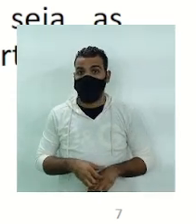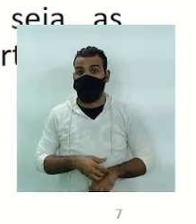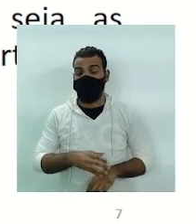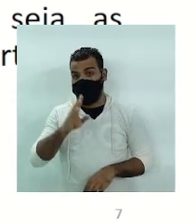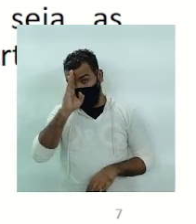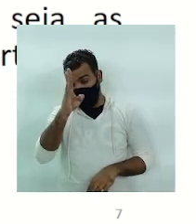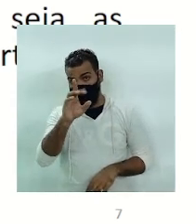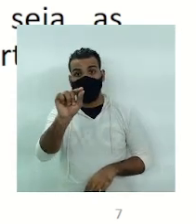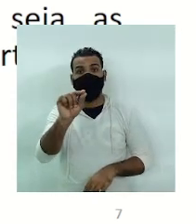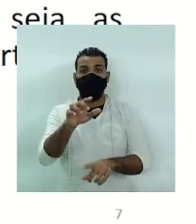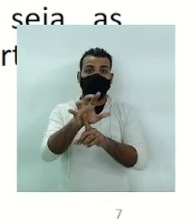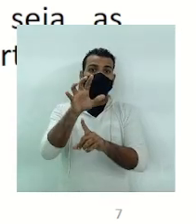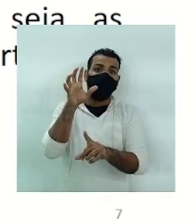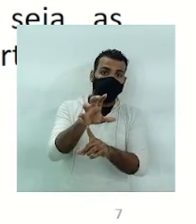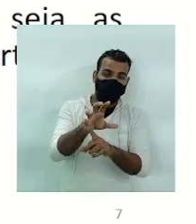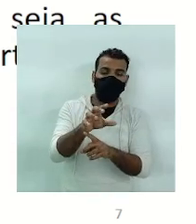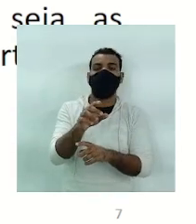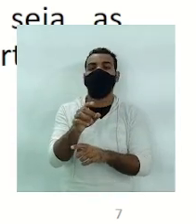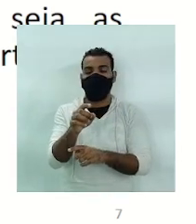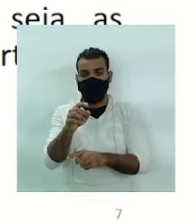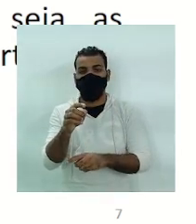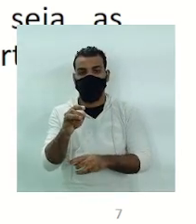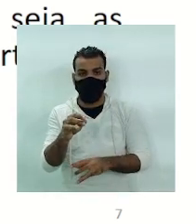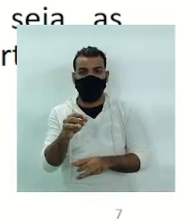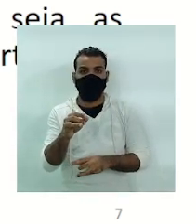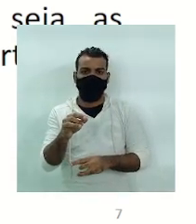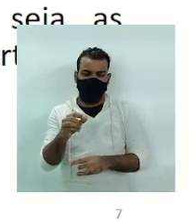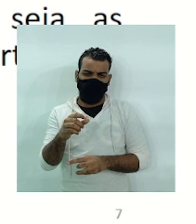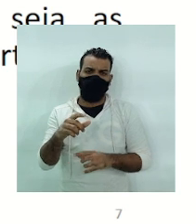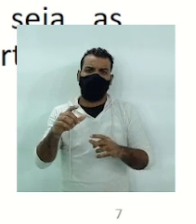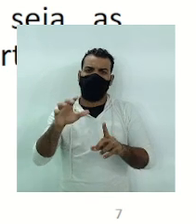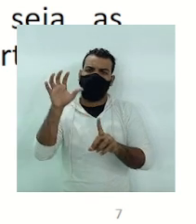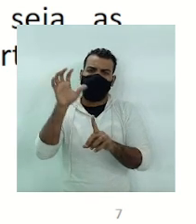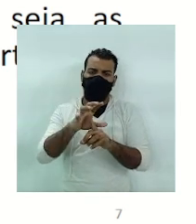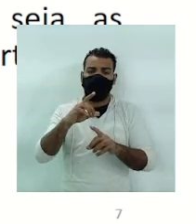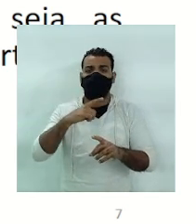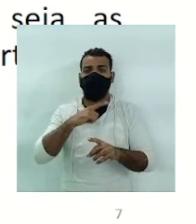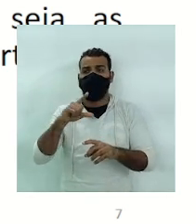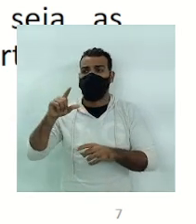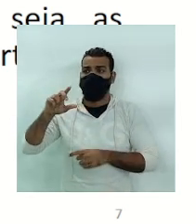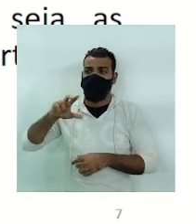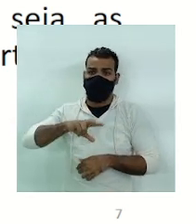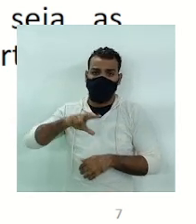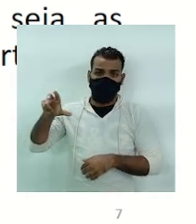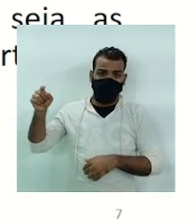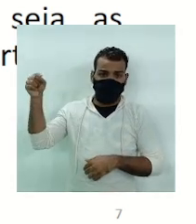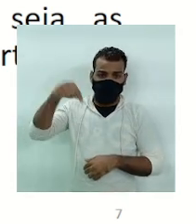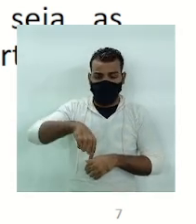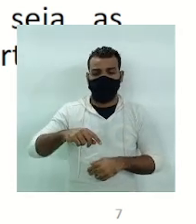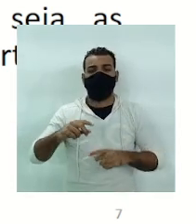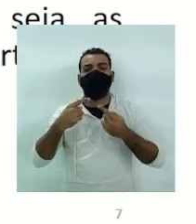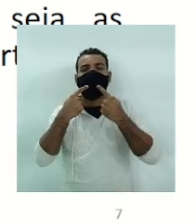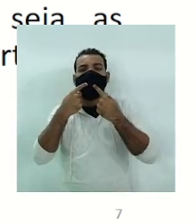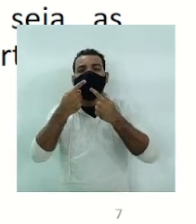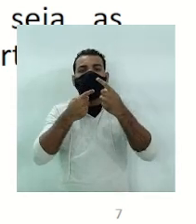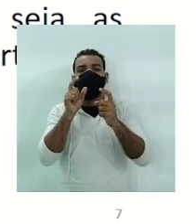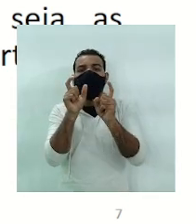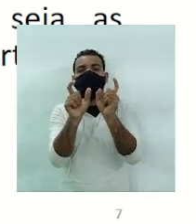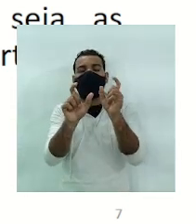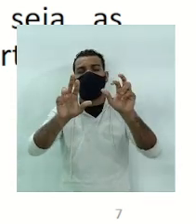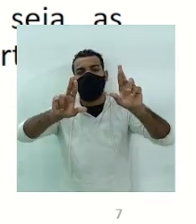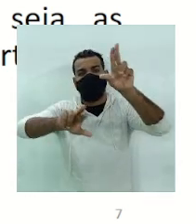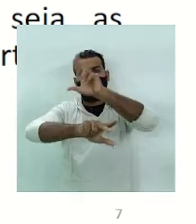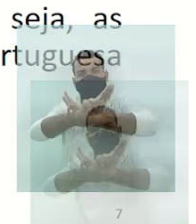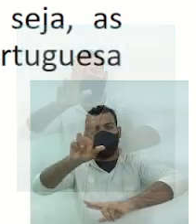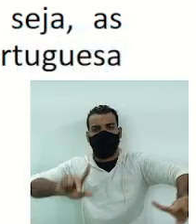na influência identitária, linguística dos povos originários. Então, na realidade,